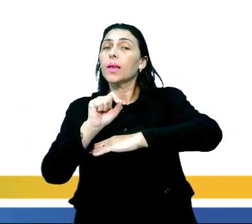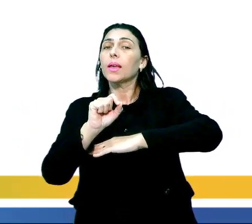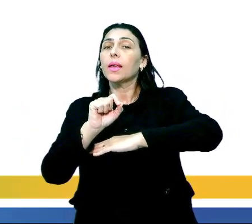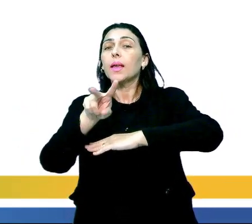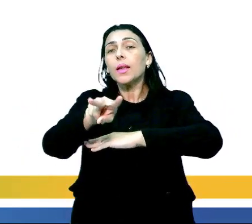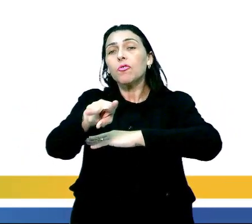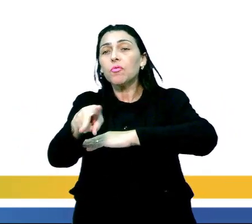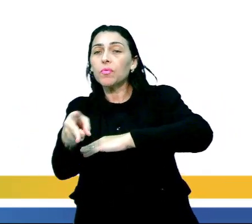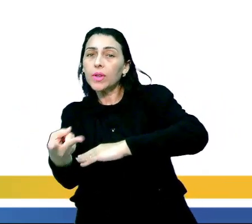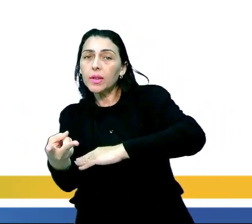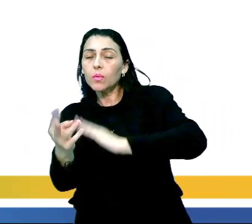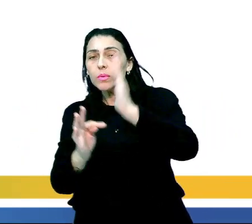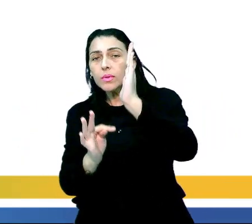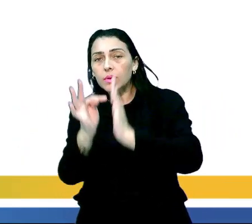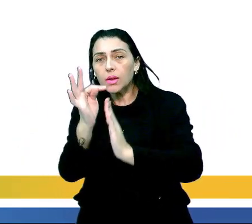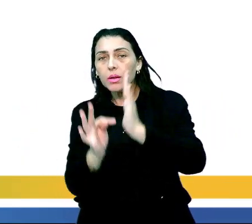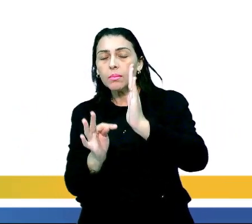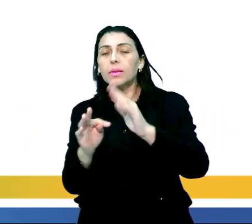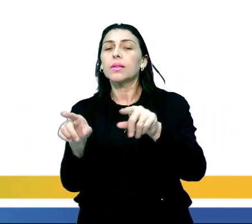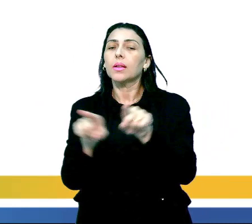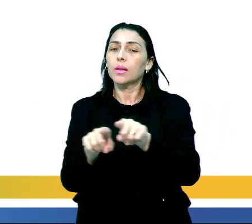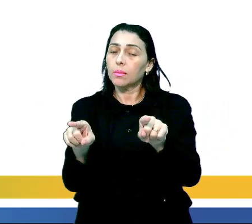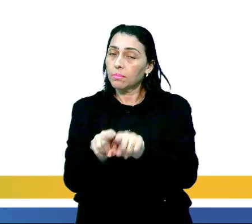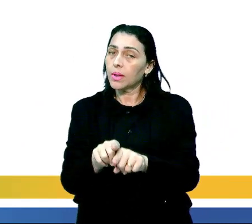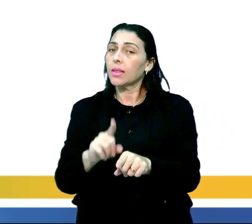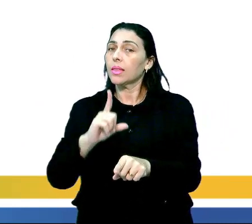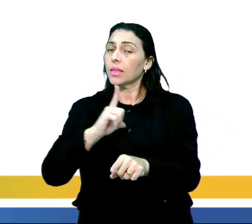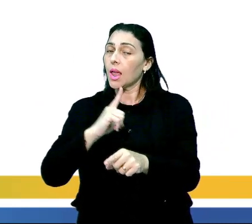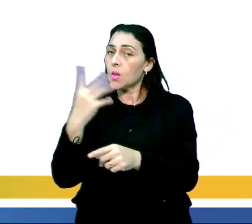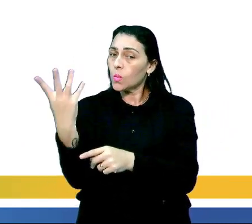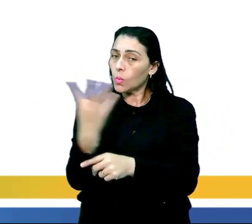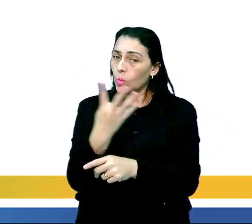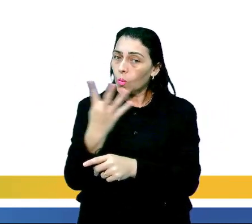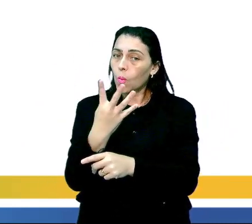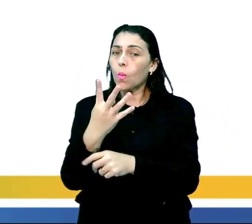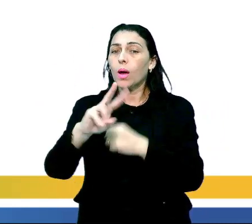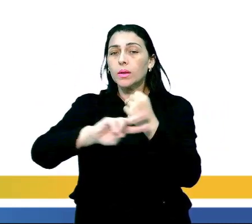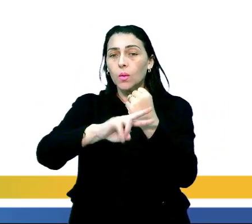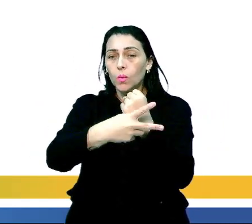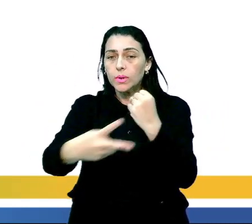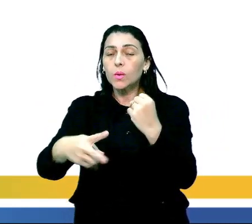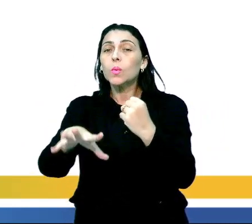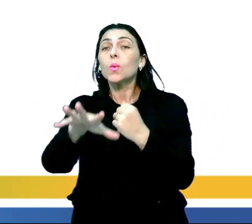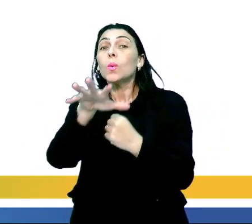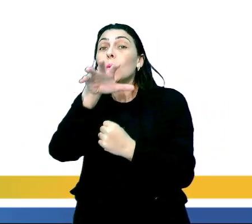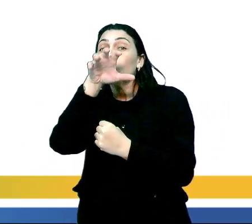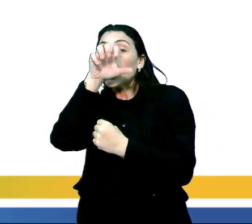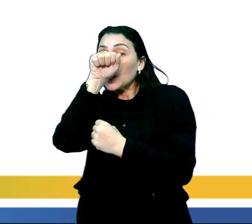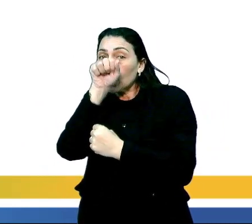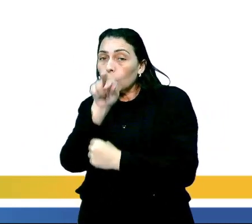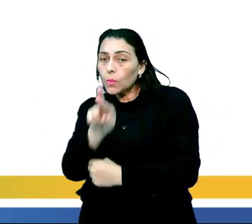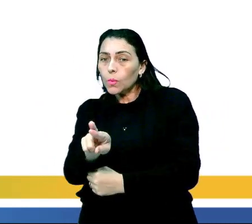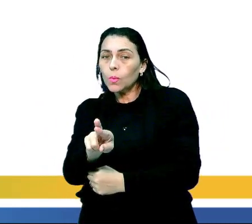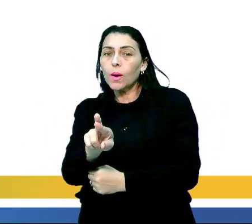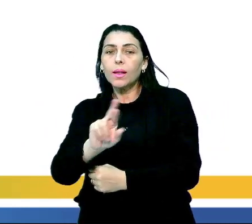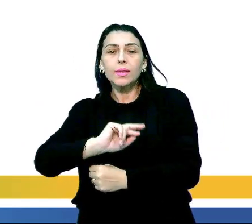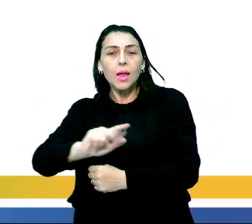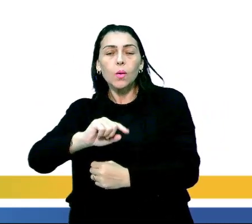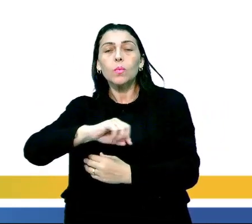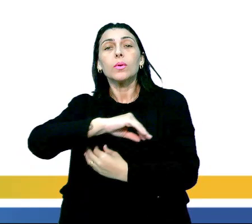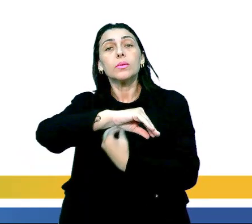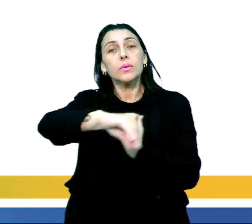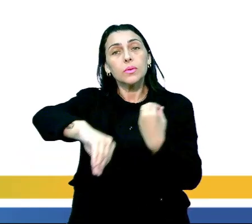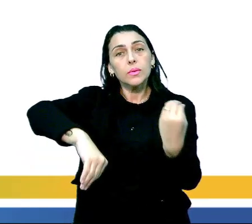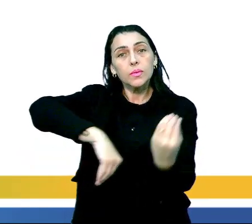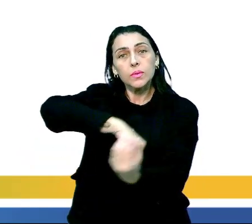de inversão. Logo, a gente tem no ponto 4 a consequência. Qual vai ser a consequência? O ar não